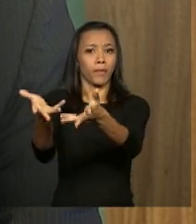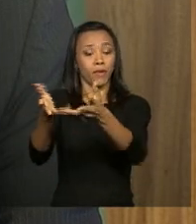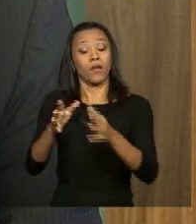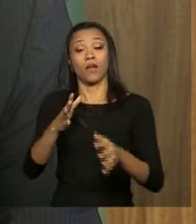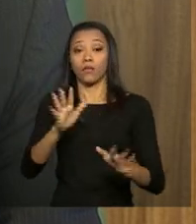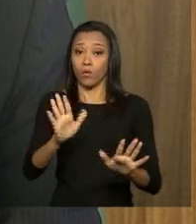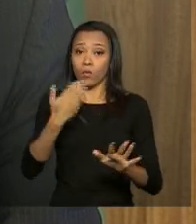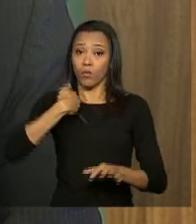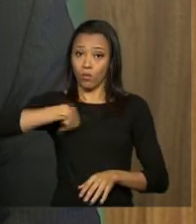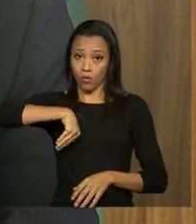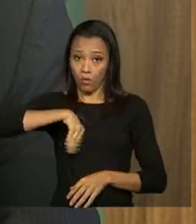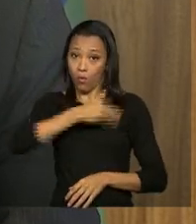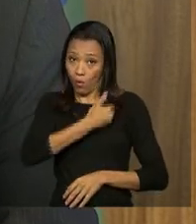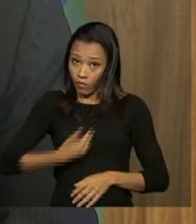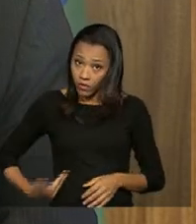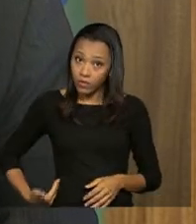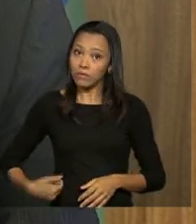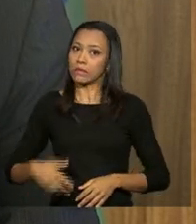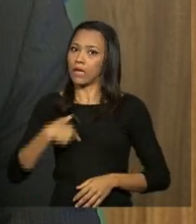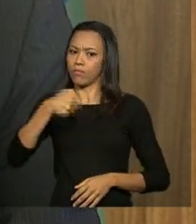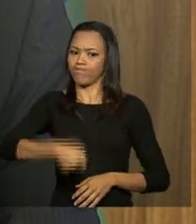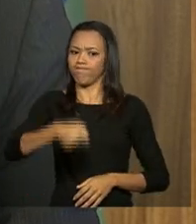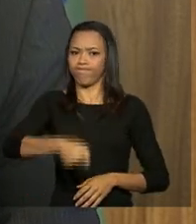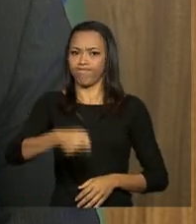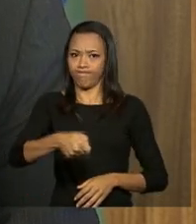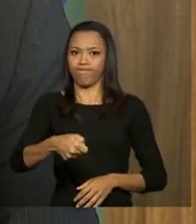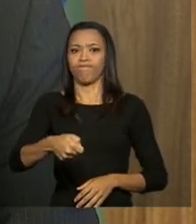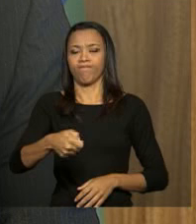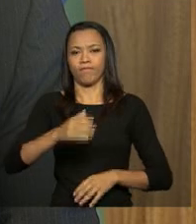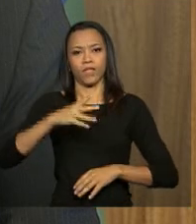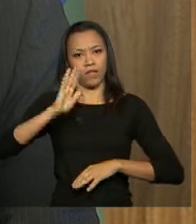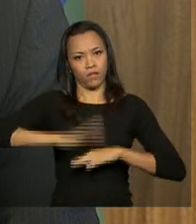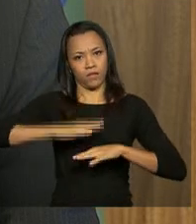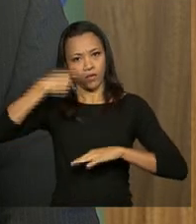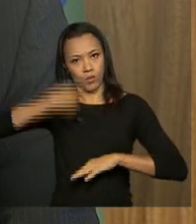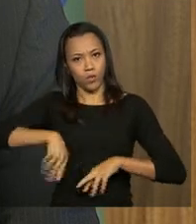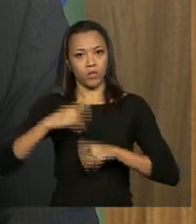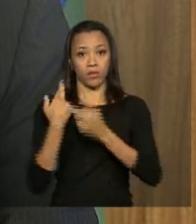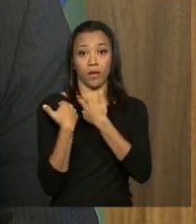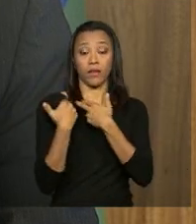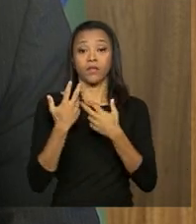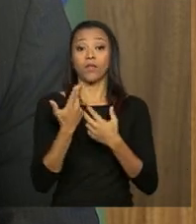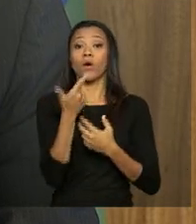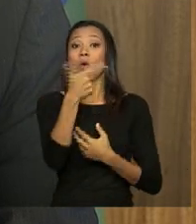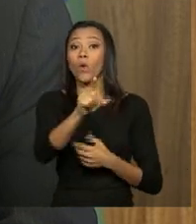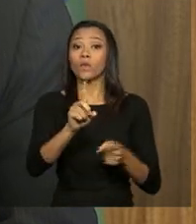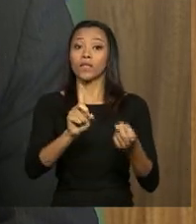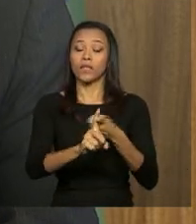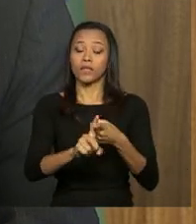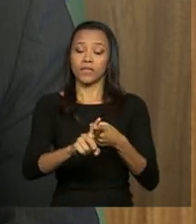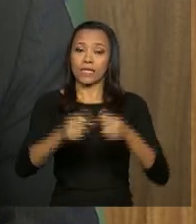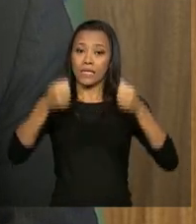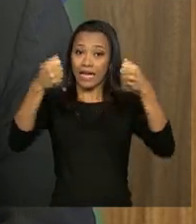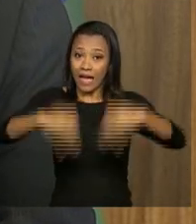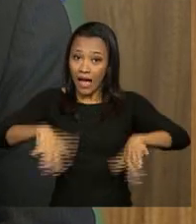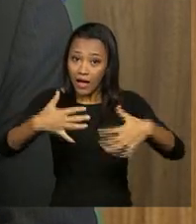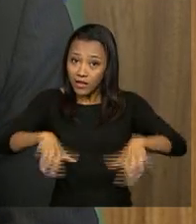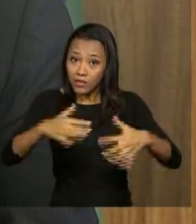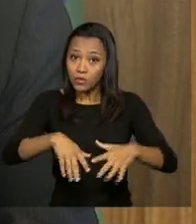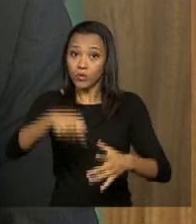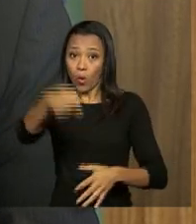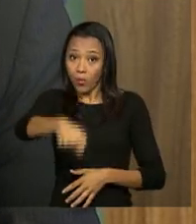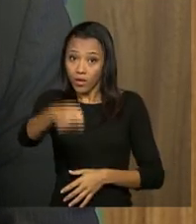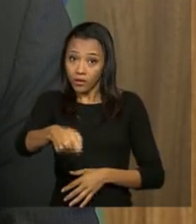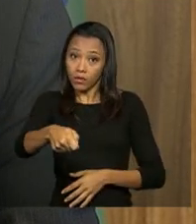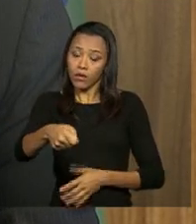bastante rigoroso em relação aquilo que é a sua competência mas despesas obrigatórias essas medidas a que vão permitir cortar